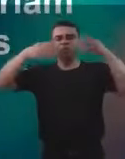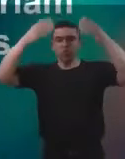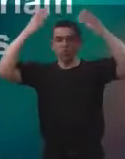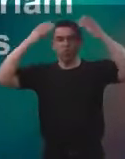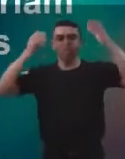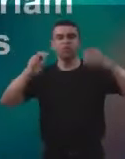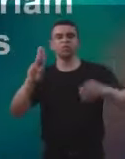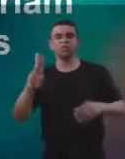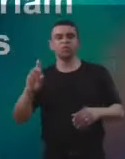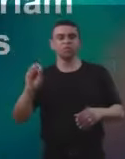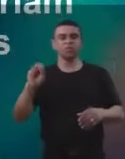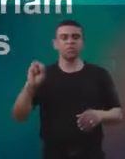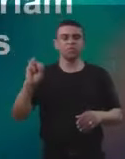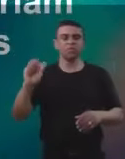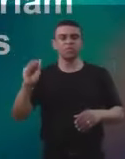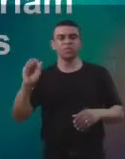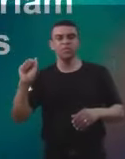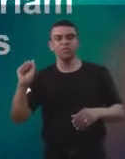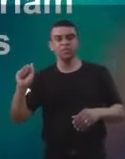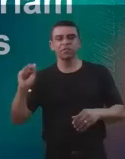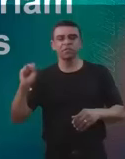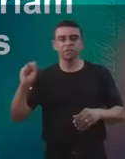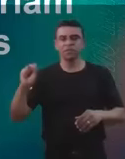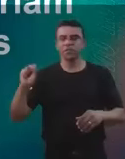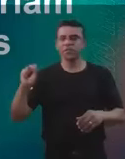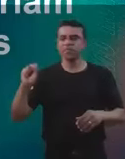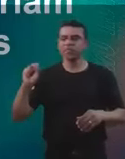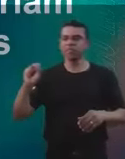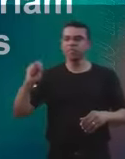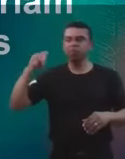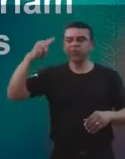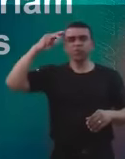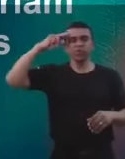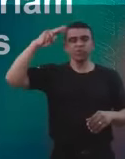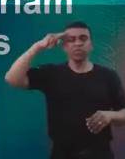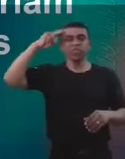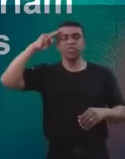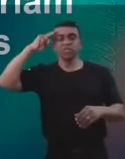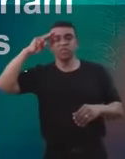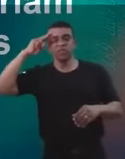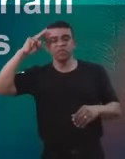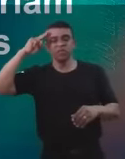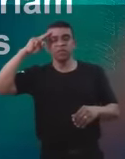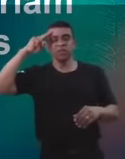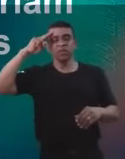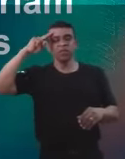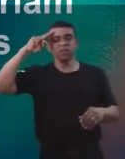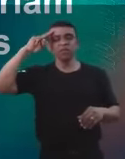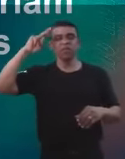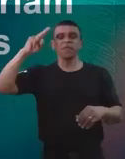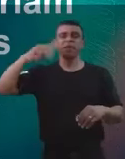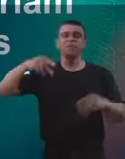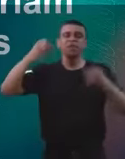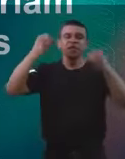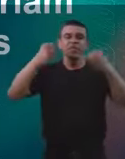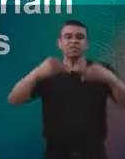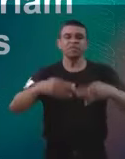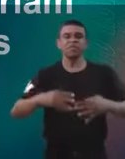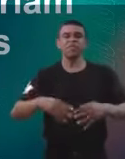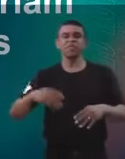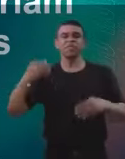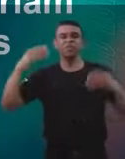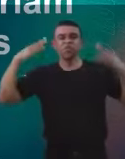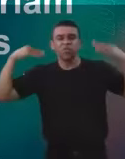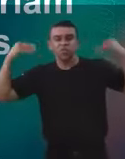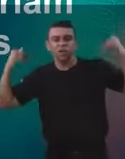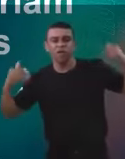tremia e a casa se encheu de fumaça. Vi serafins que voavam ao redor dele, cada um tinha 6 asas, com 2